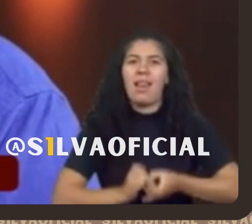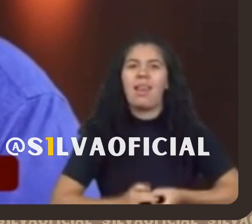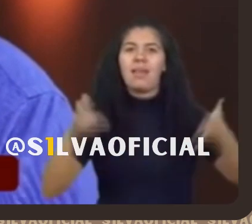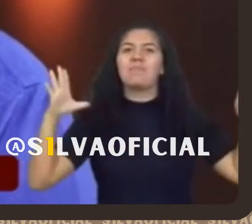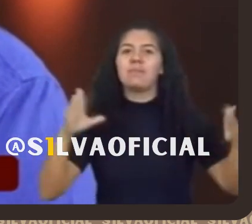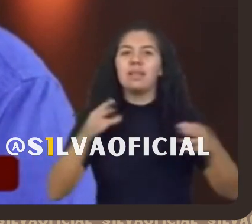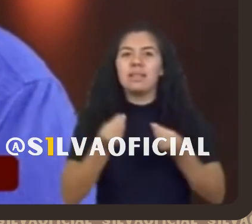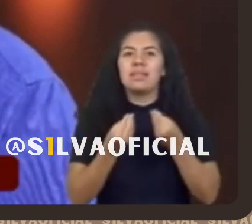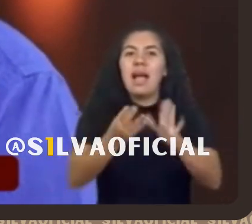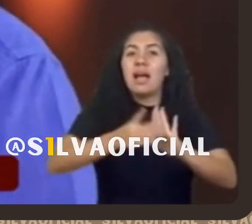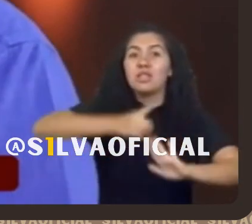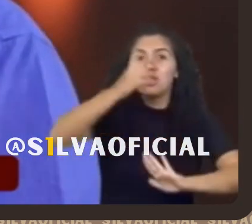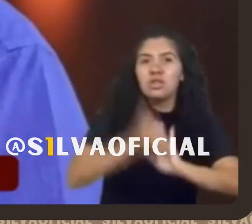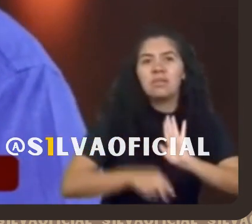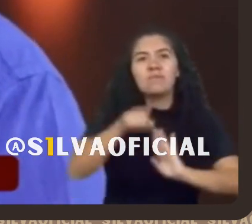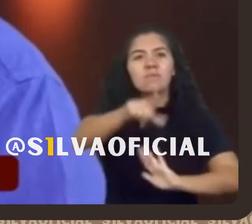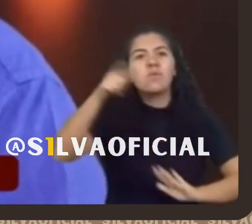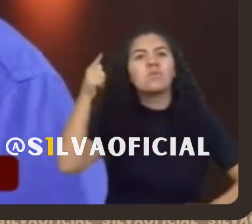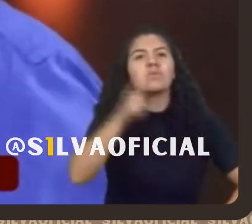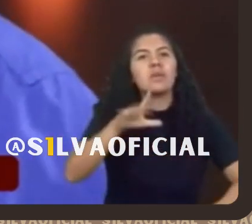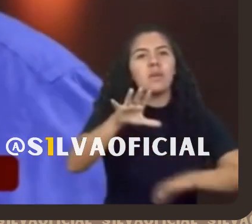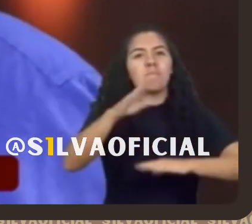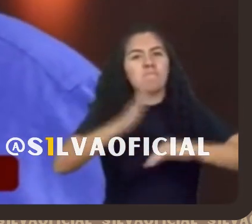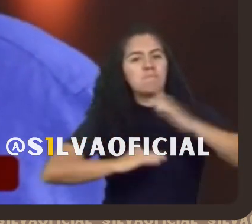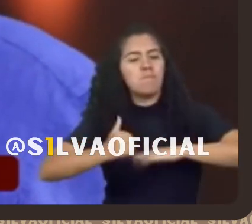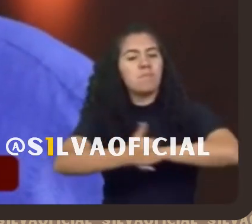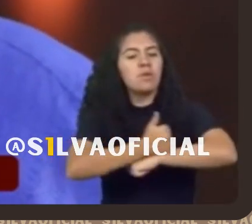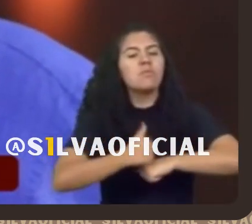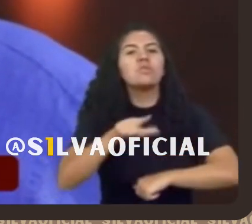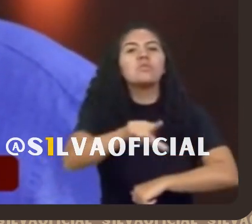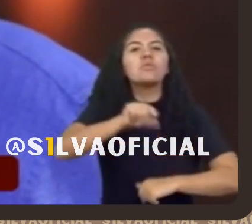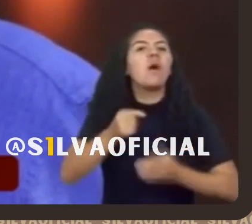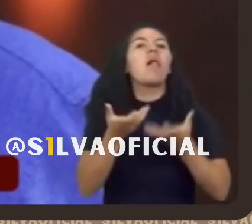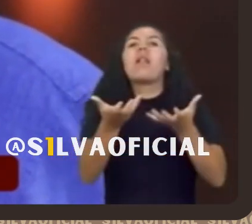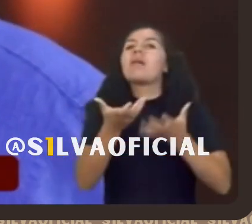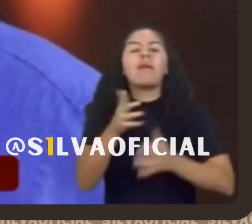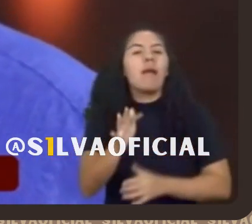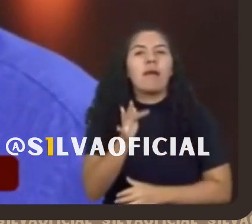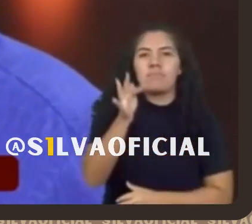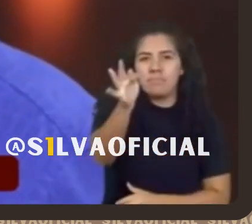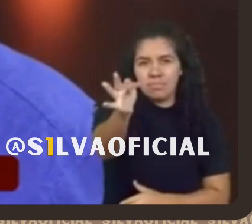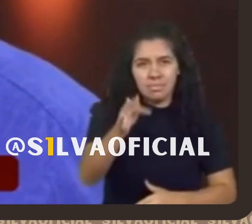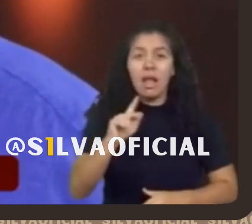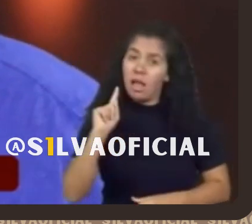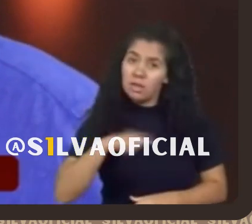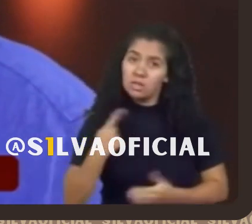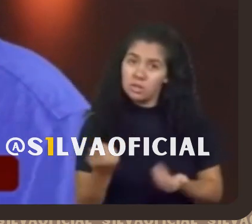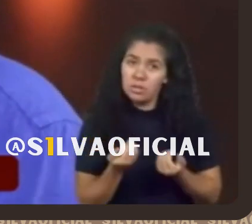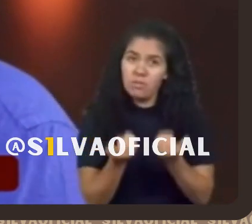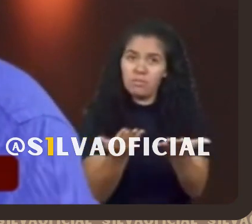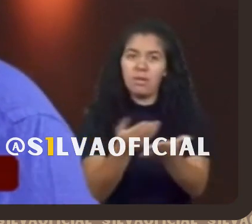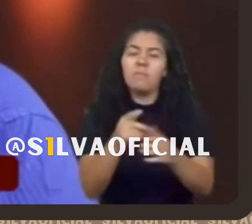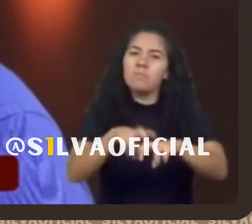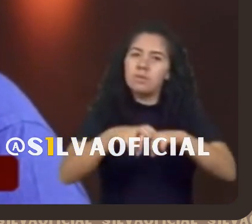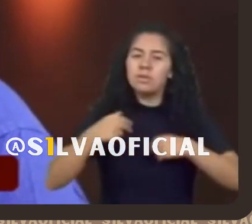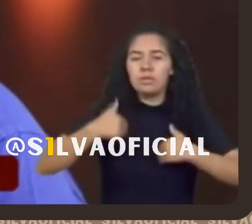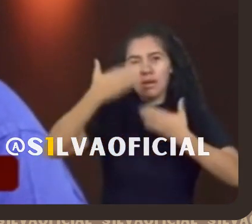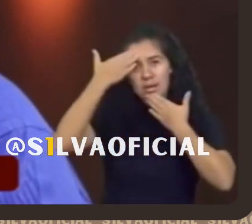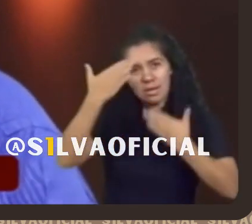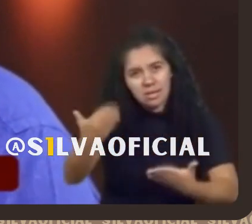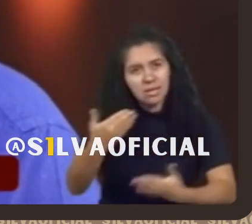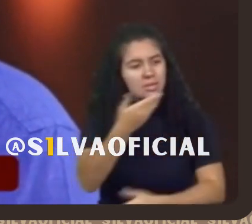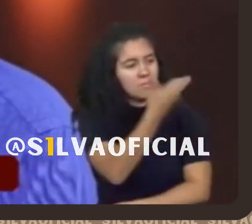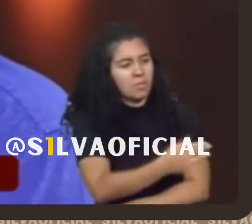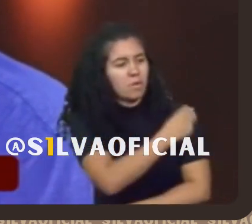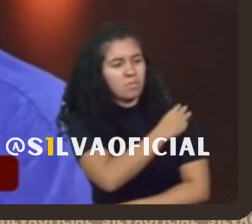profissão de escolher o que você quer ser é isso que nós estamos fazendo e é por isso que eu sou grato ao companheiro Camilo que foi